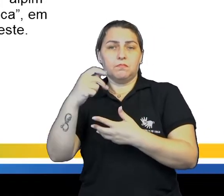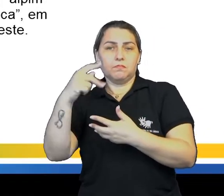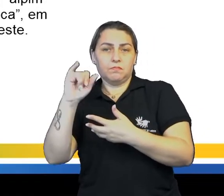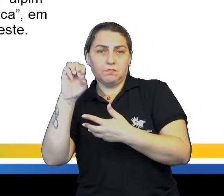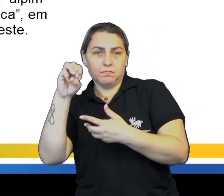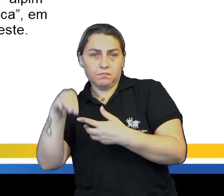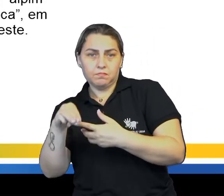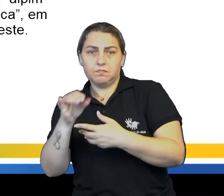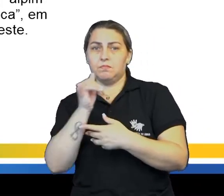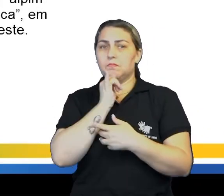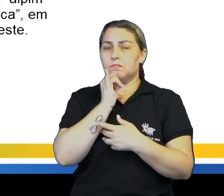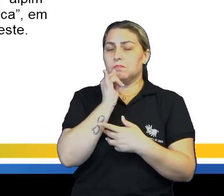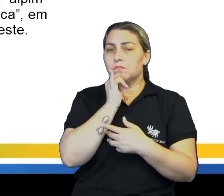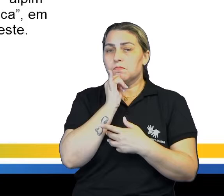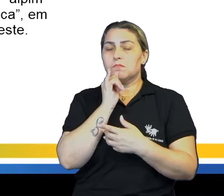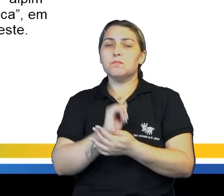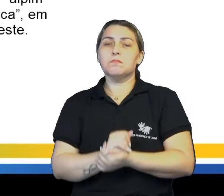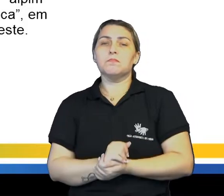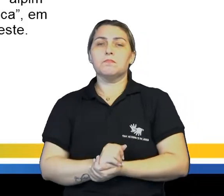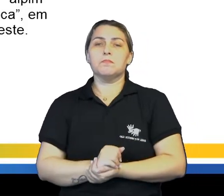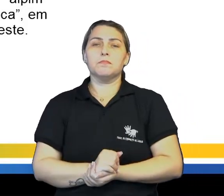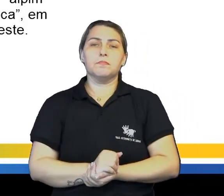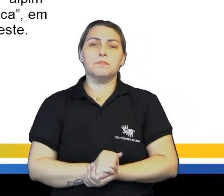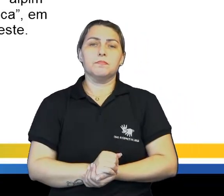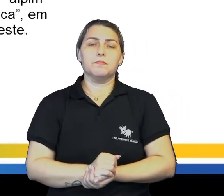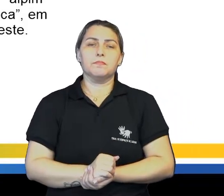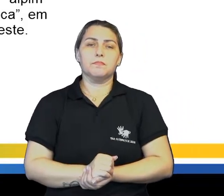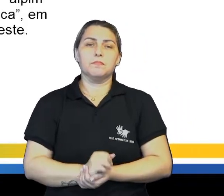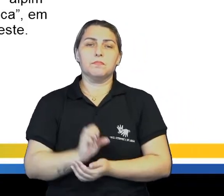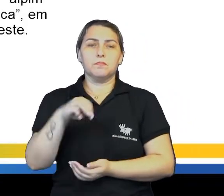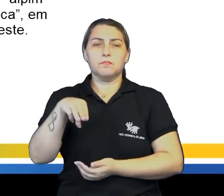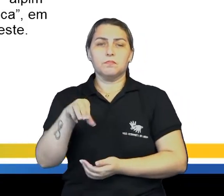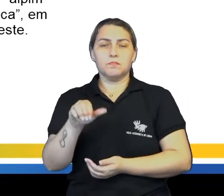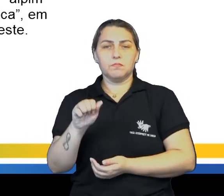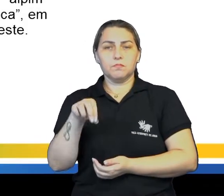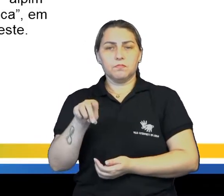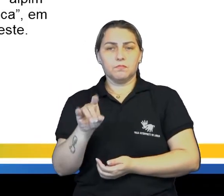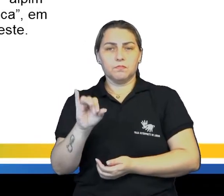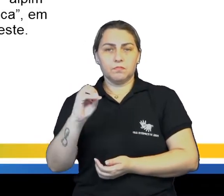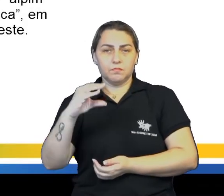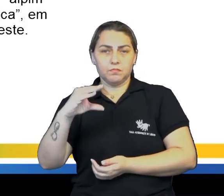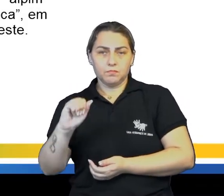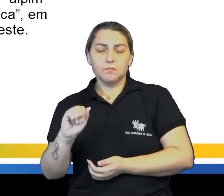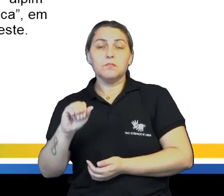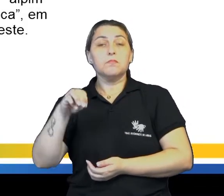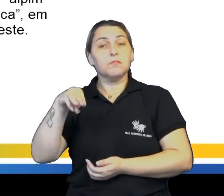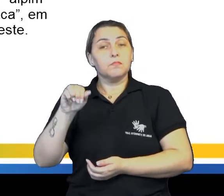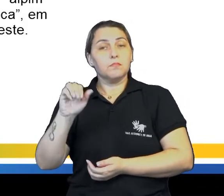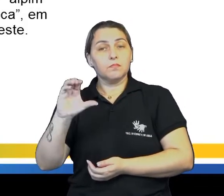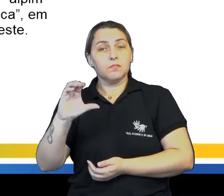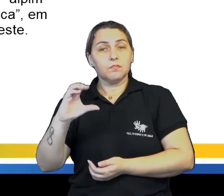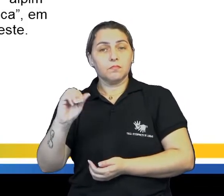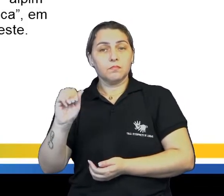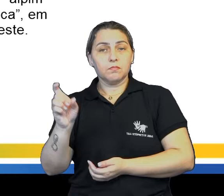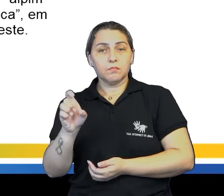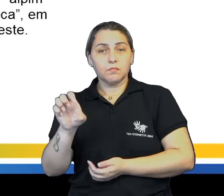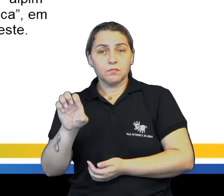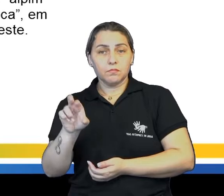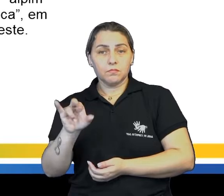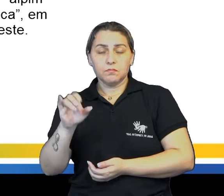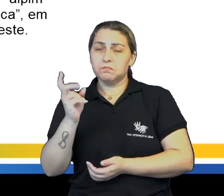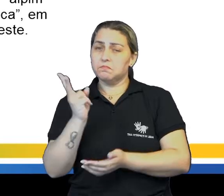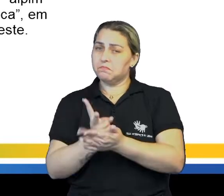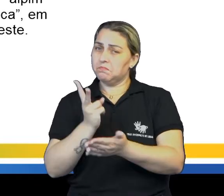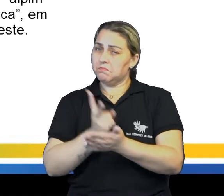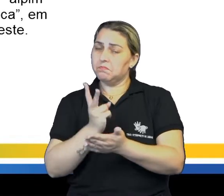outros estados. Por exemplo, nós temos o aipim, a mandioca e a macaxeira. Elas designam a mesma raiz que